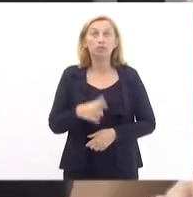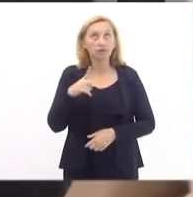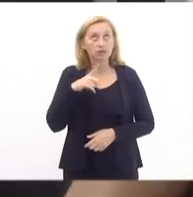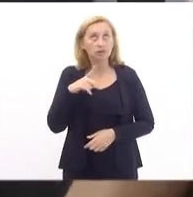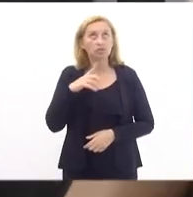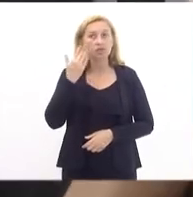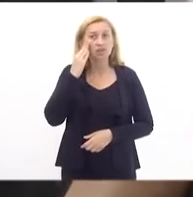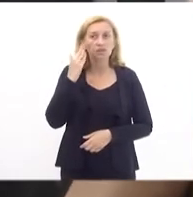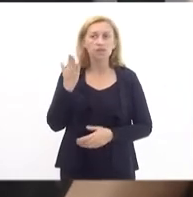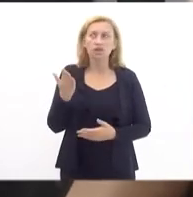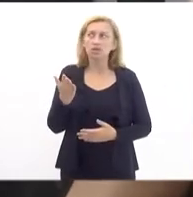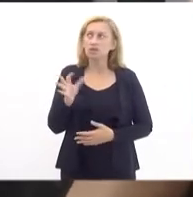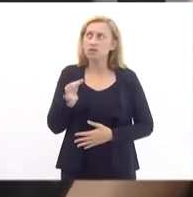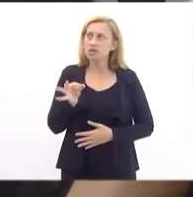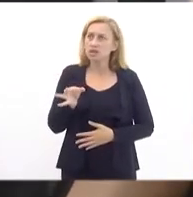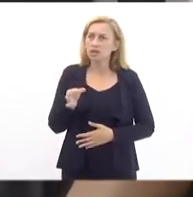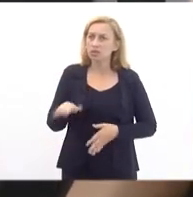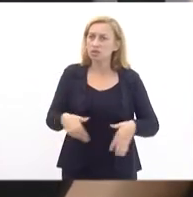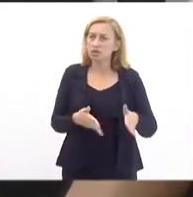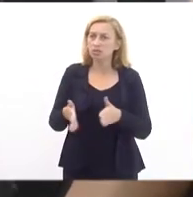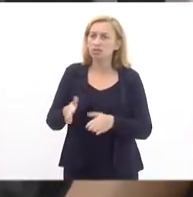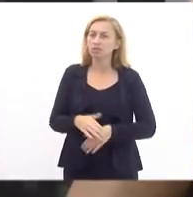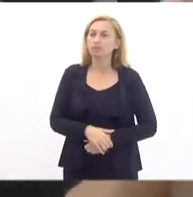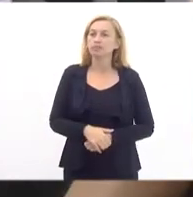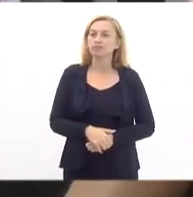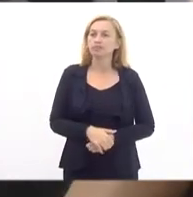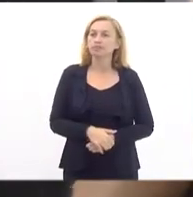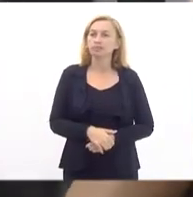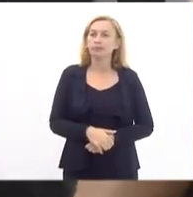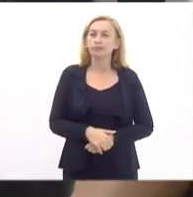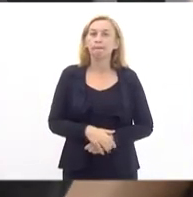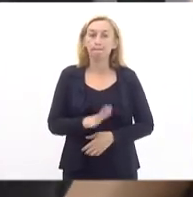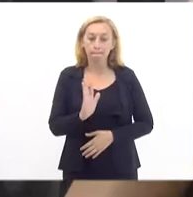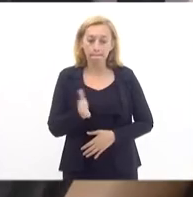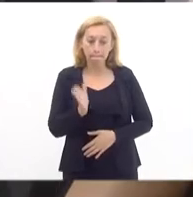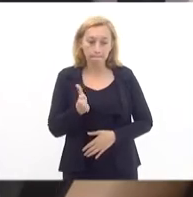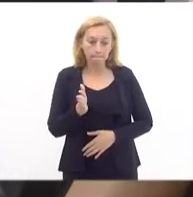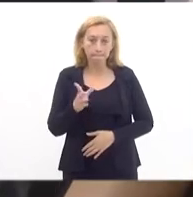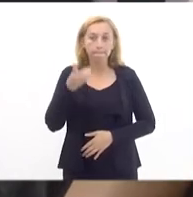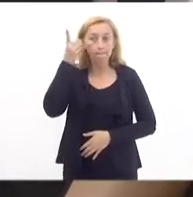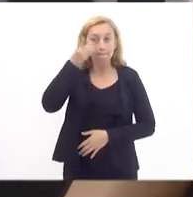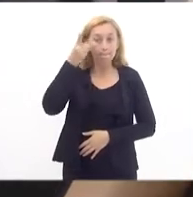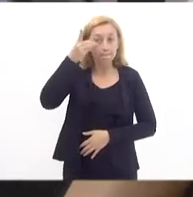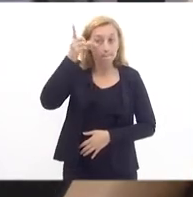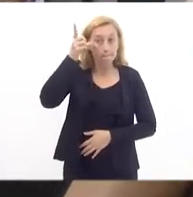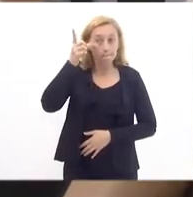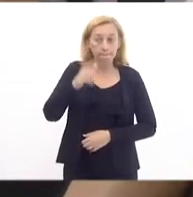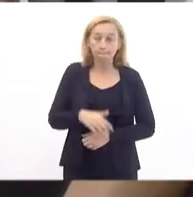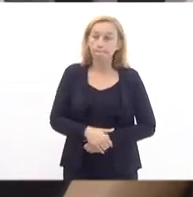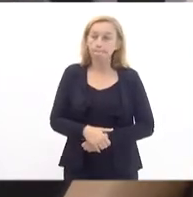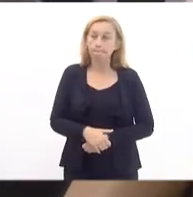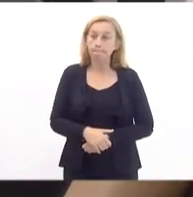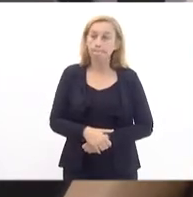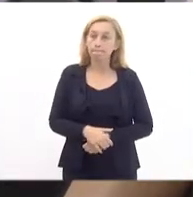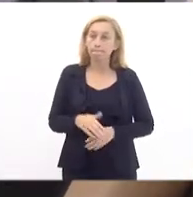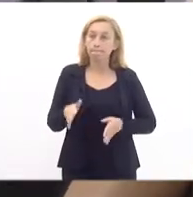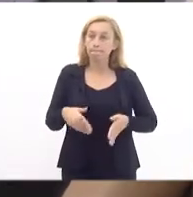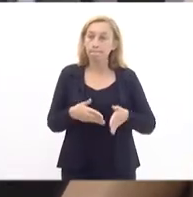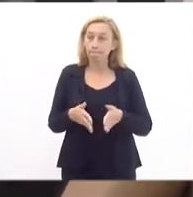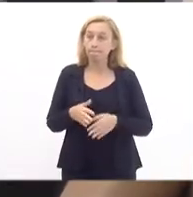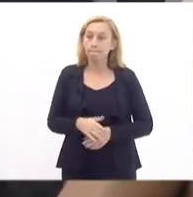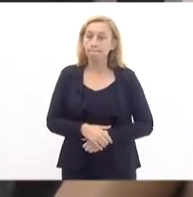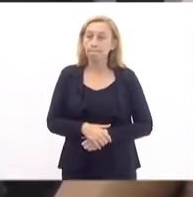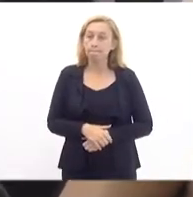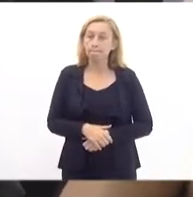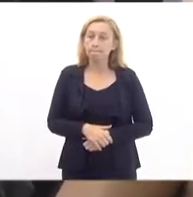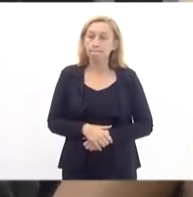noção desses caminhos. E aí já fica, deputada Lucinha, para o encaminhamento, quando for